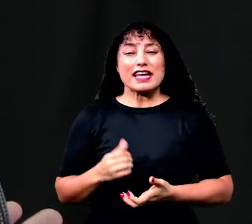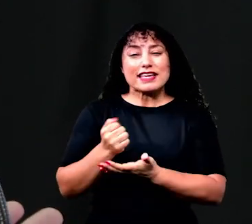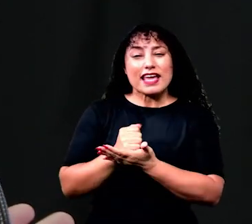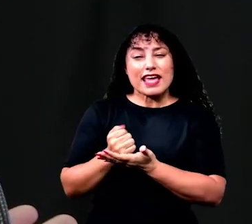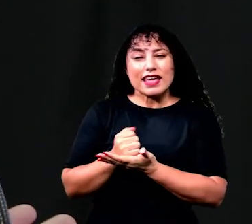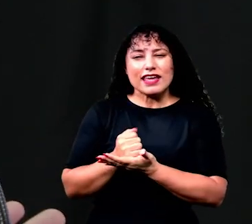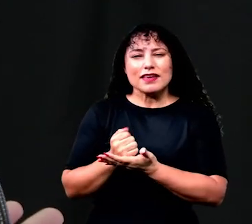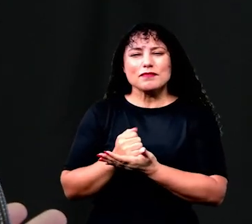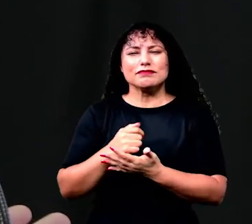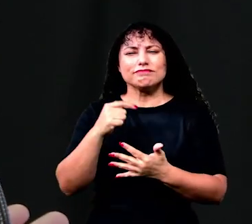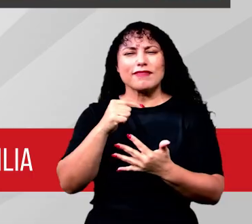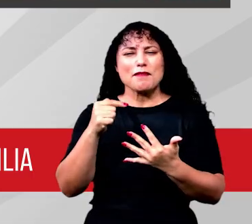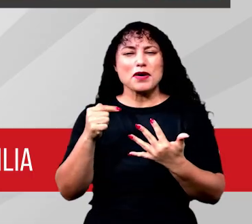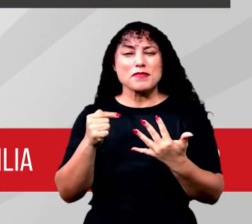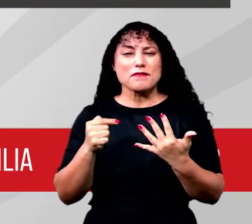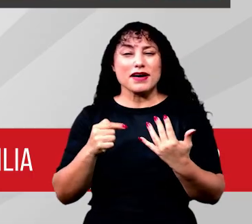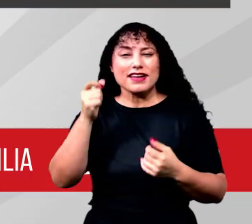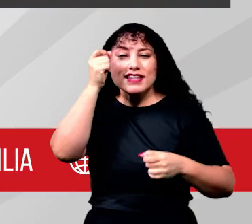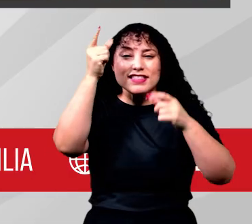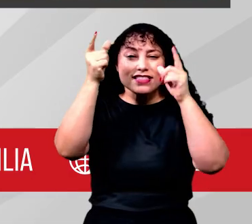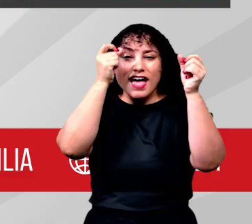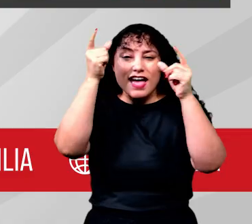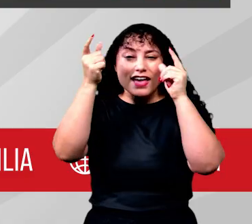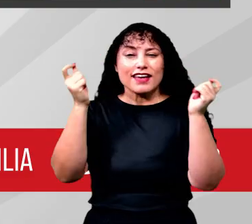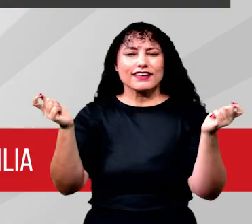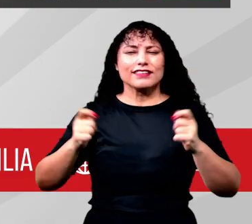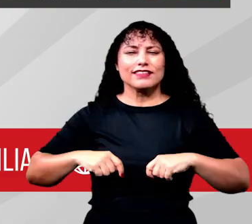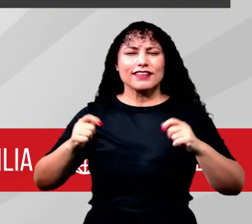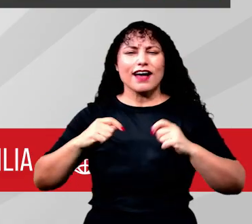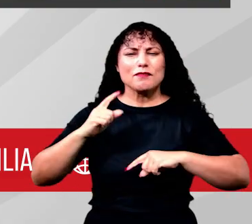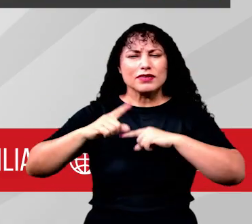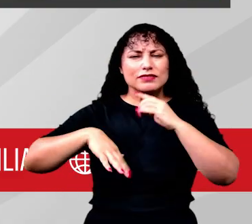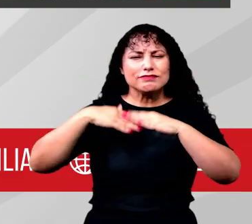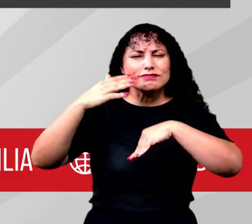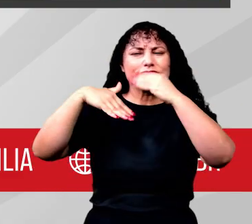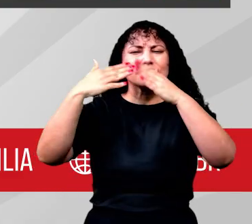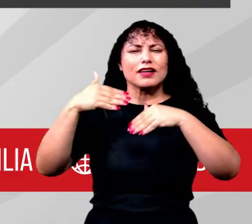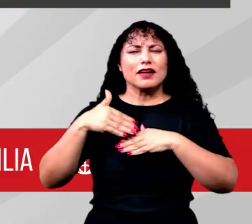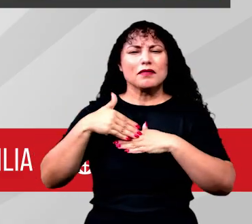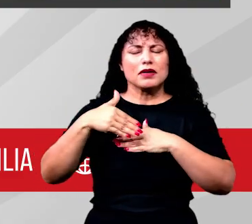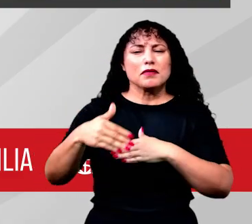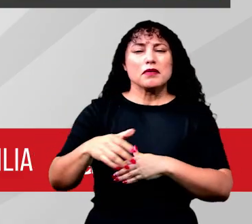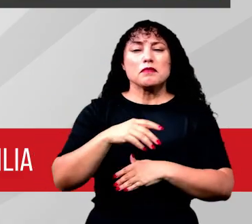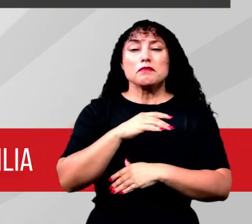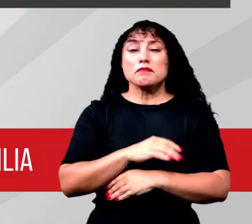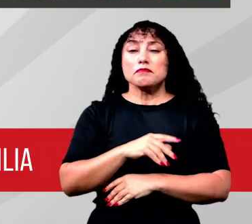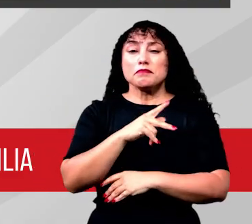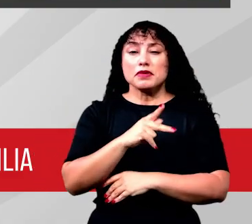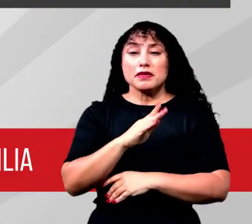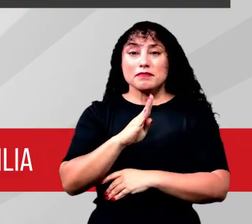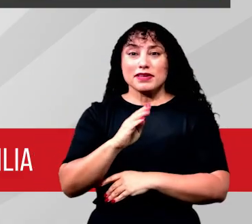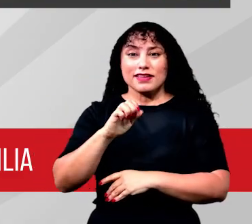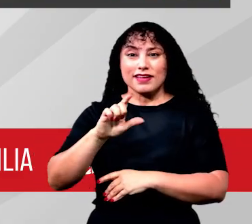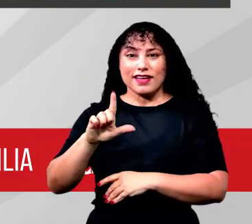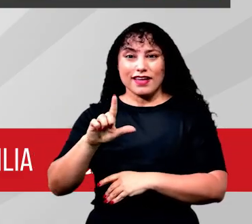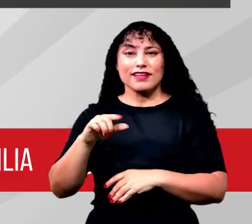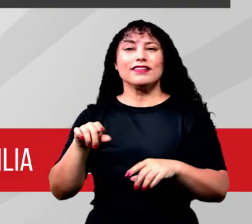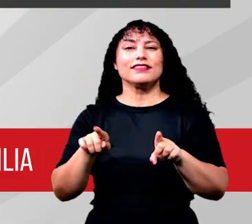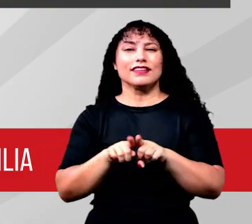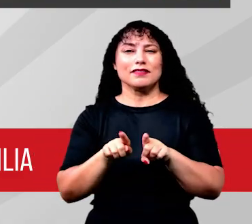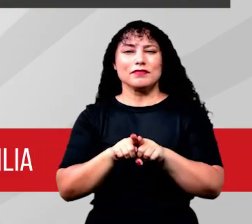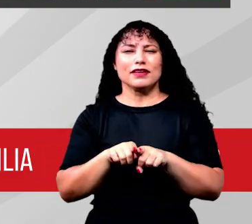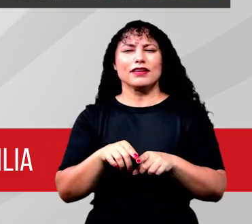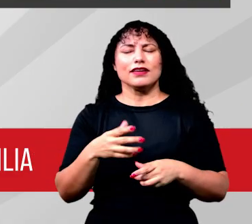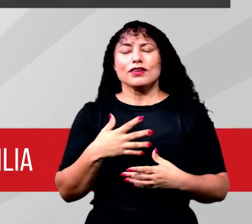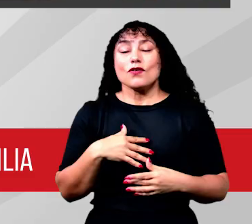minigames. Então, tem muitas ideias que a gente pode desenvolver por meio do PBL. Existe também, que eu